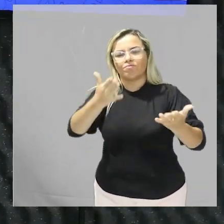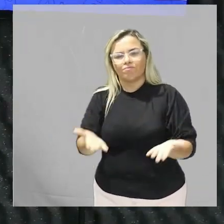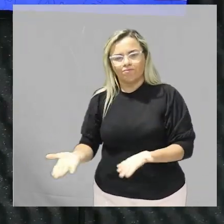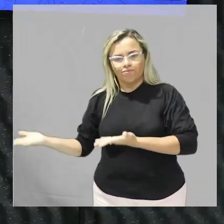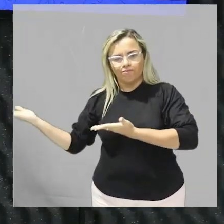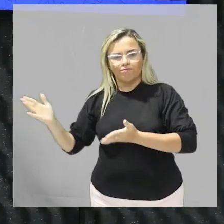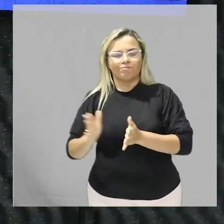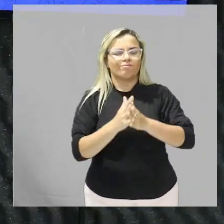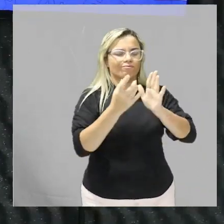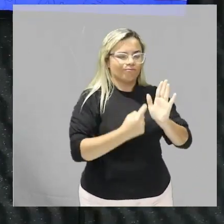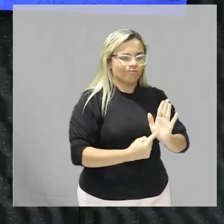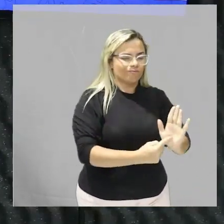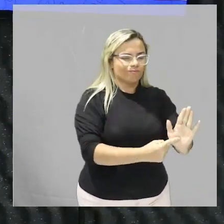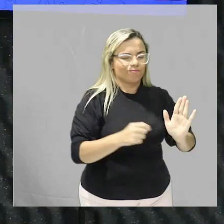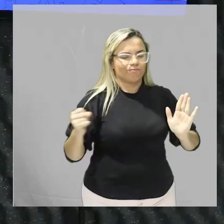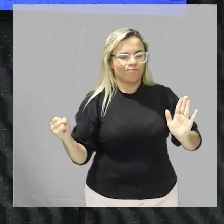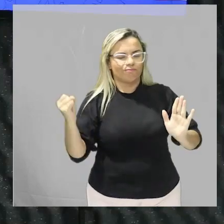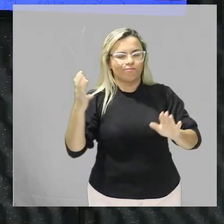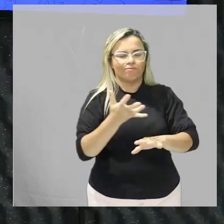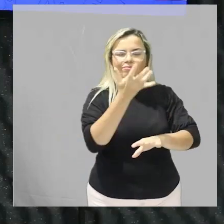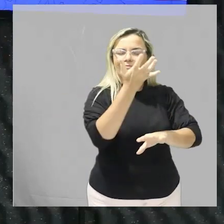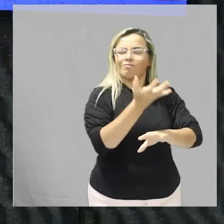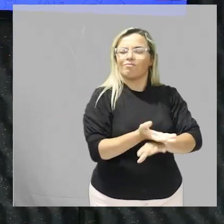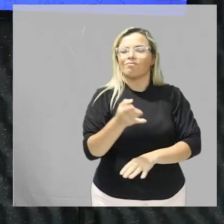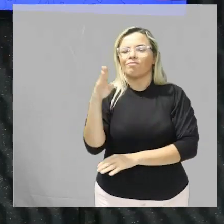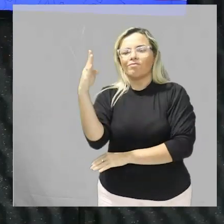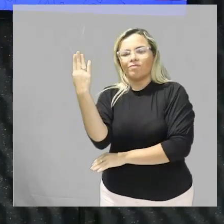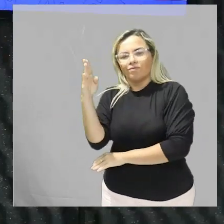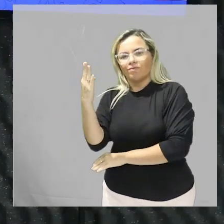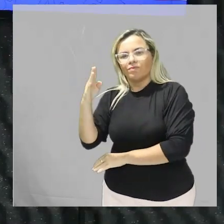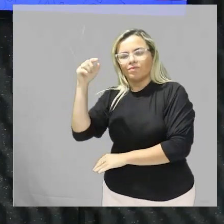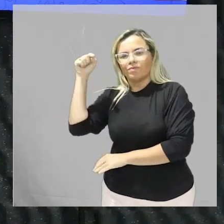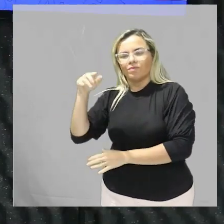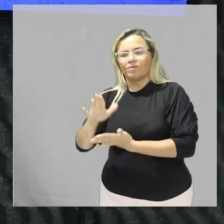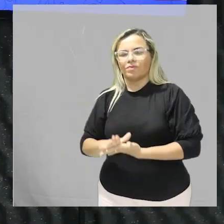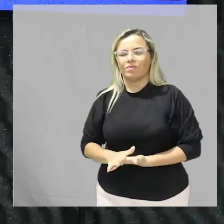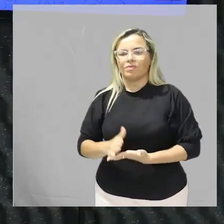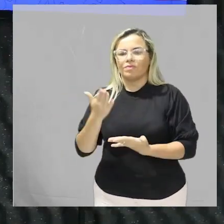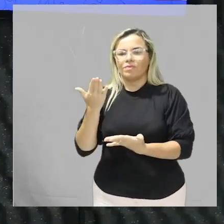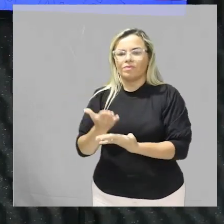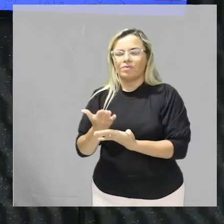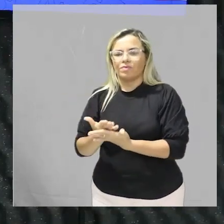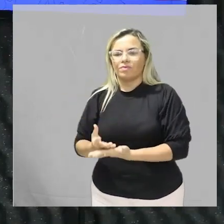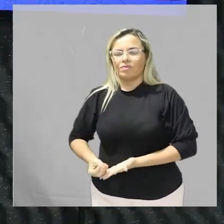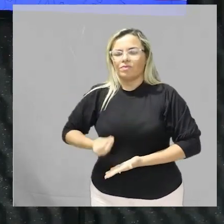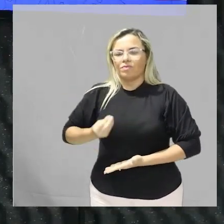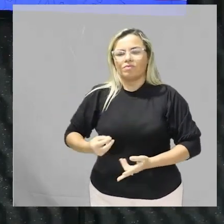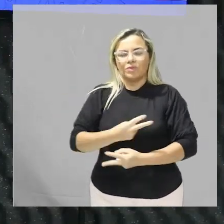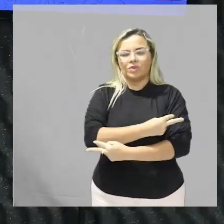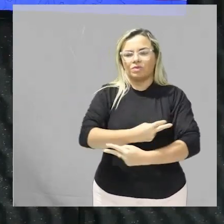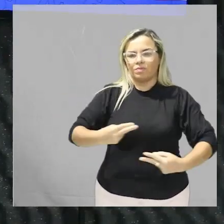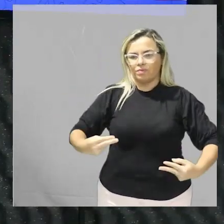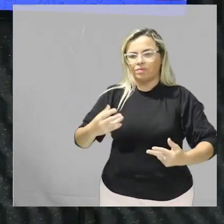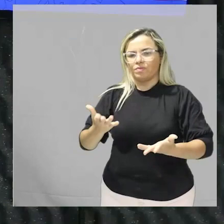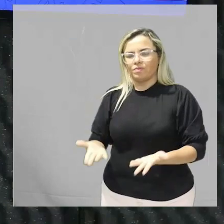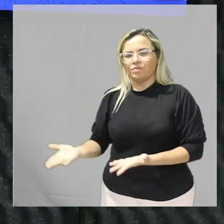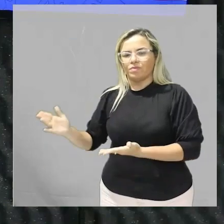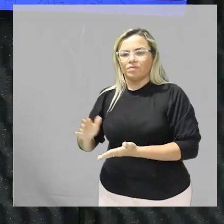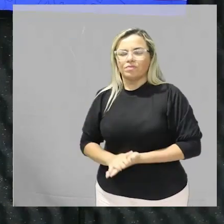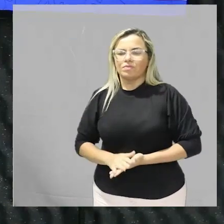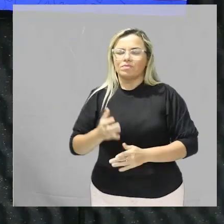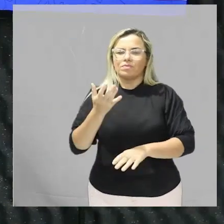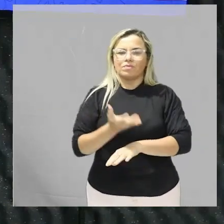aqui uma importância que a disciplina apresenta para o estudo da vida, né, dos seres vivos. Essa